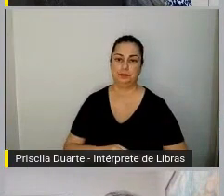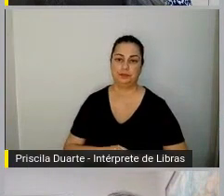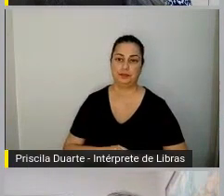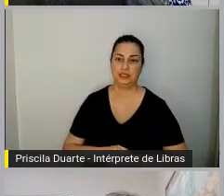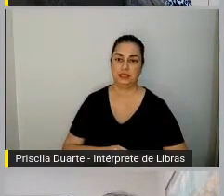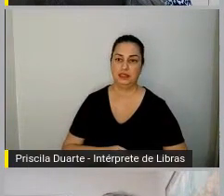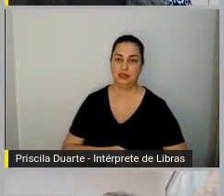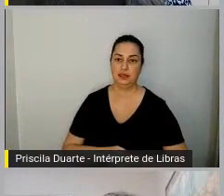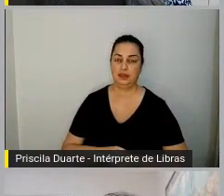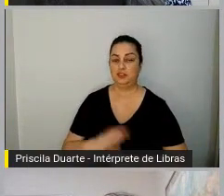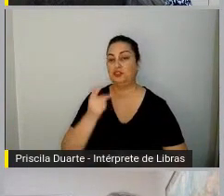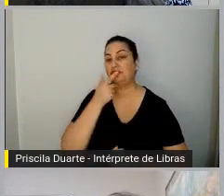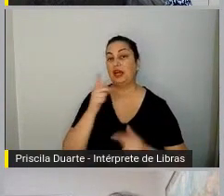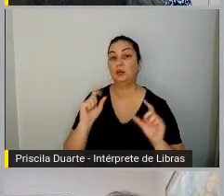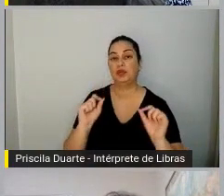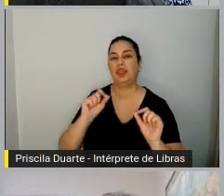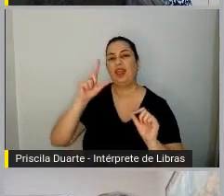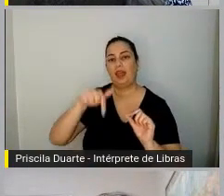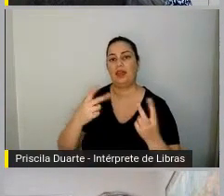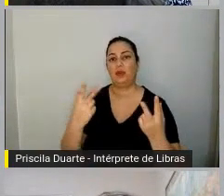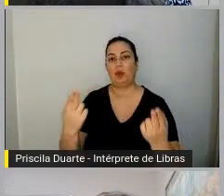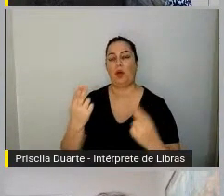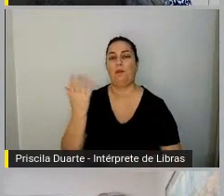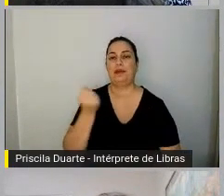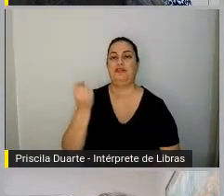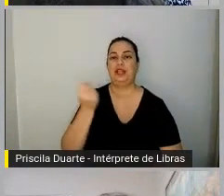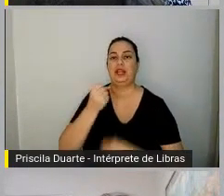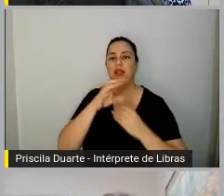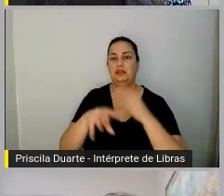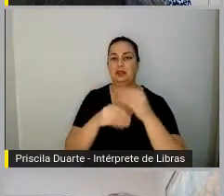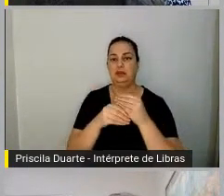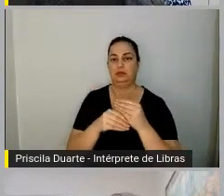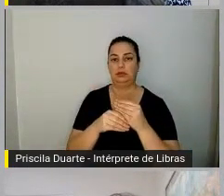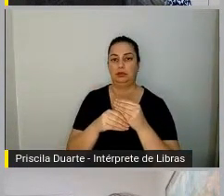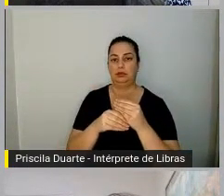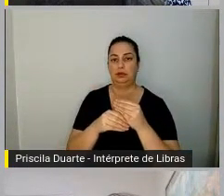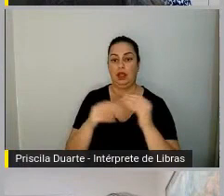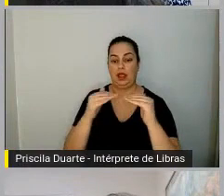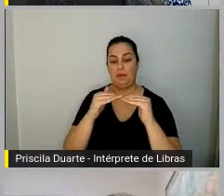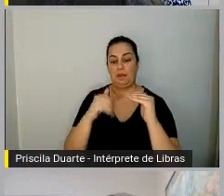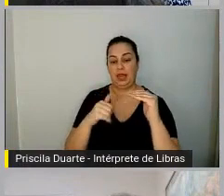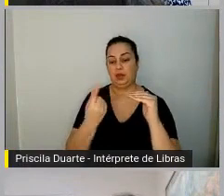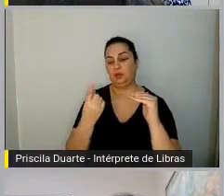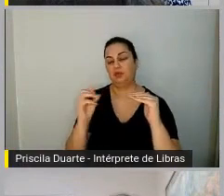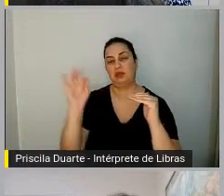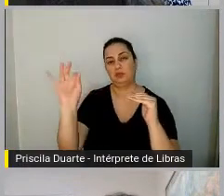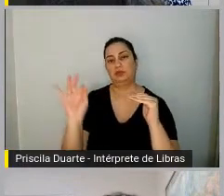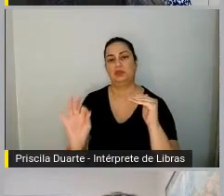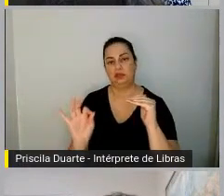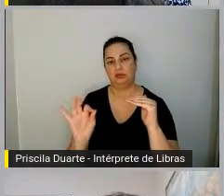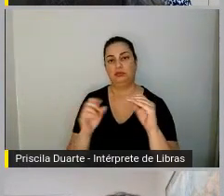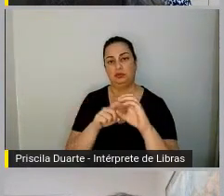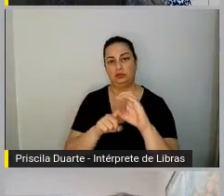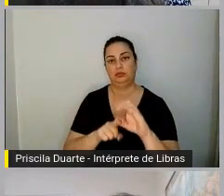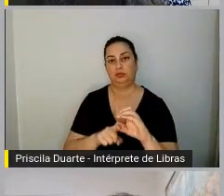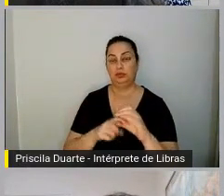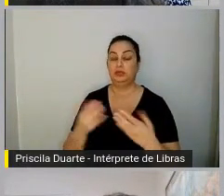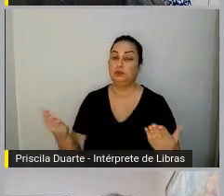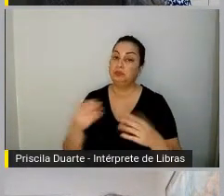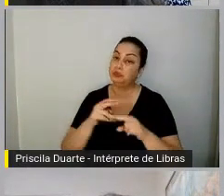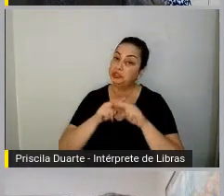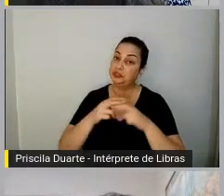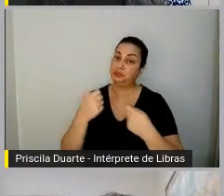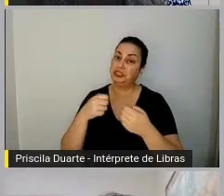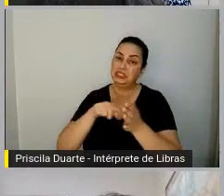fechadas, né, de previdência complementar, é menos de 10% da dívida, né? E aí a gente teria que investigar, né,